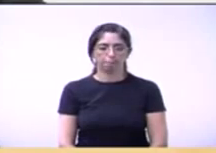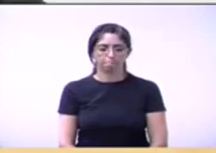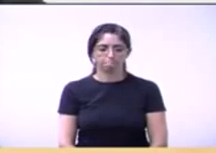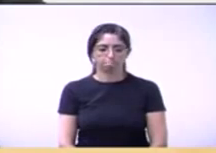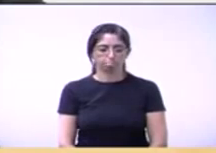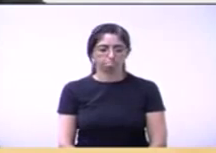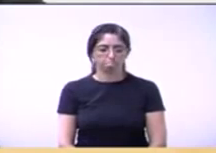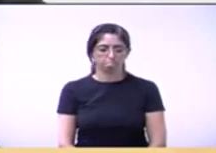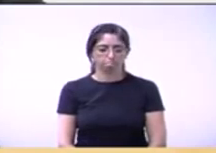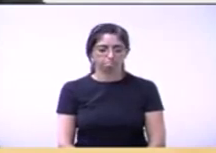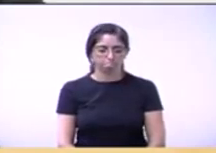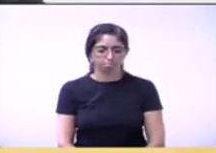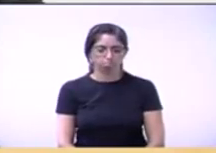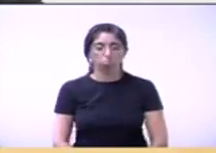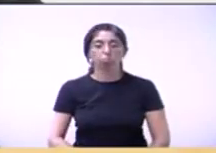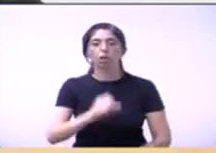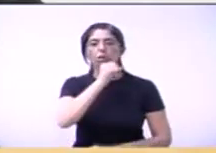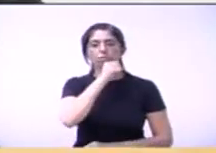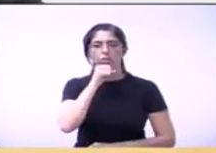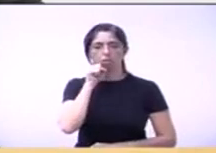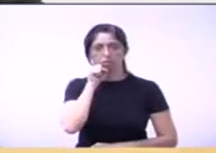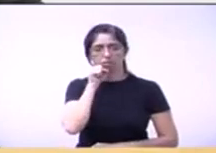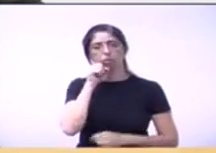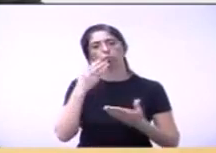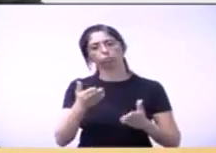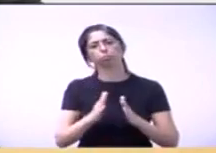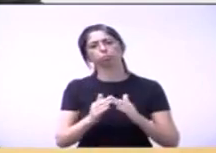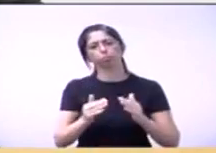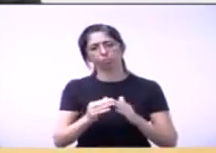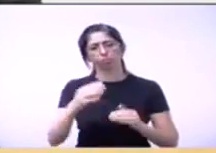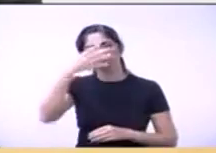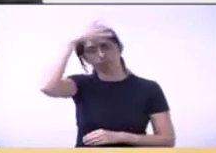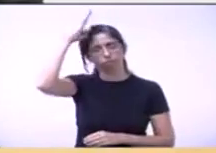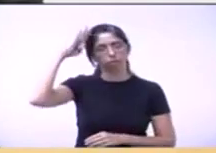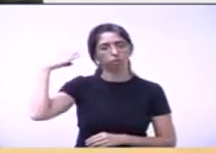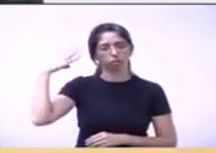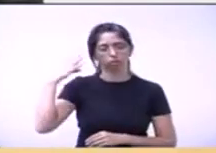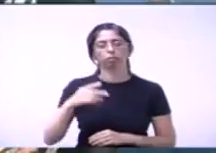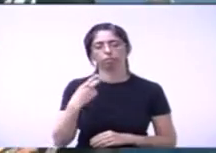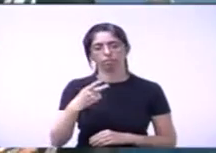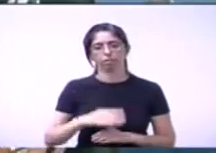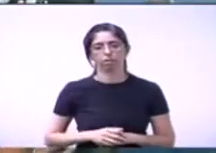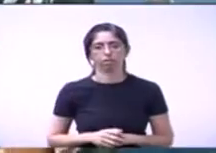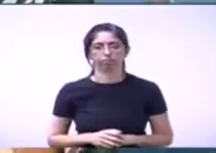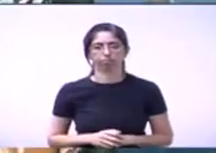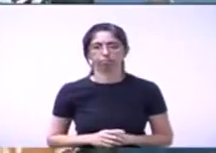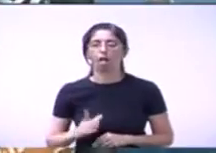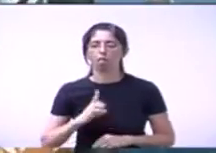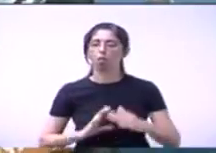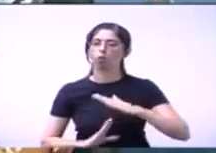Eu estou seguindo o regimento interno. Por favor, a vereadora tem direito. Assim que ela terminar, os senhores ficam à vontade.